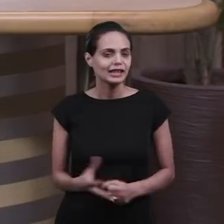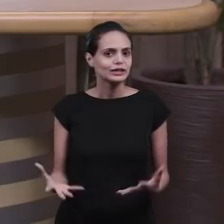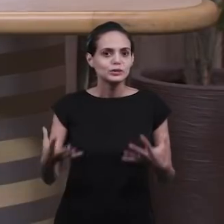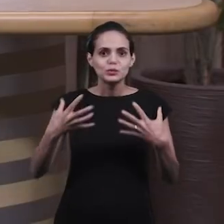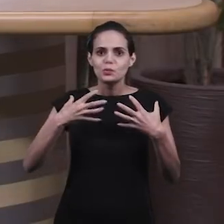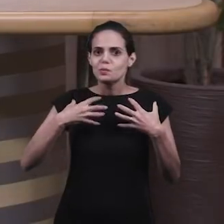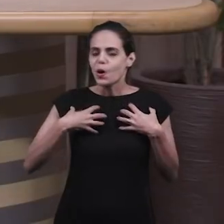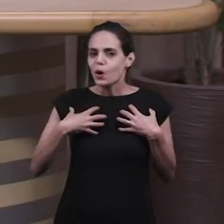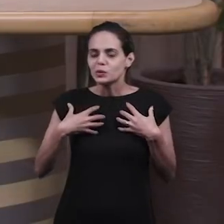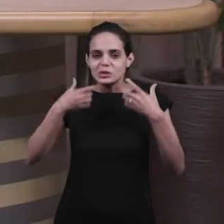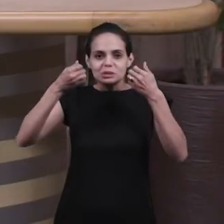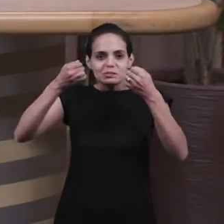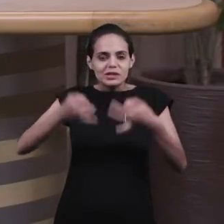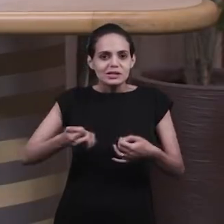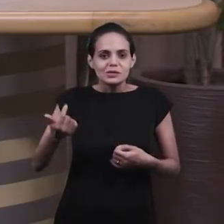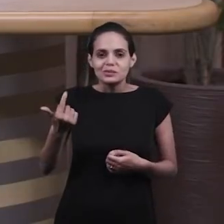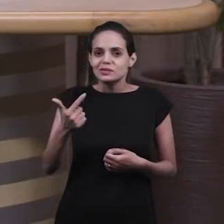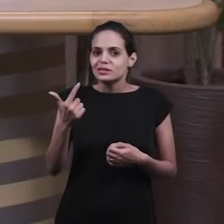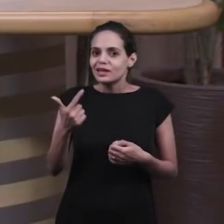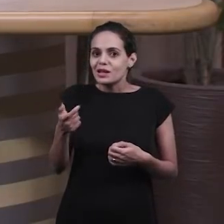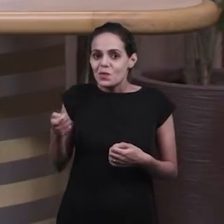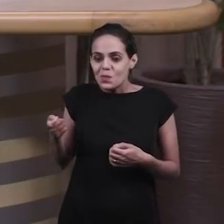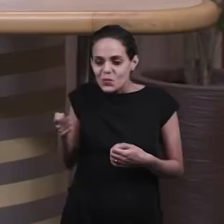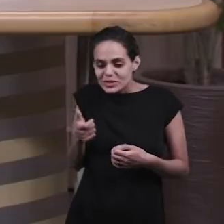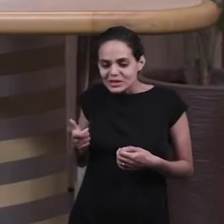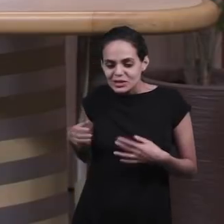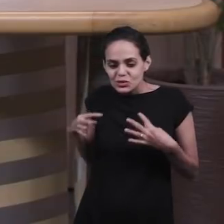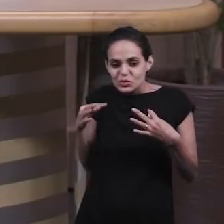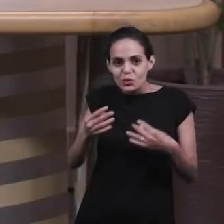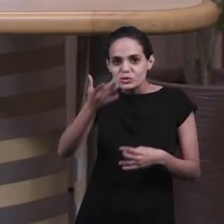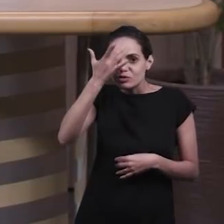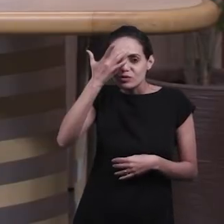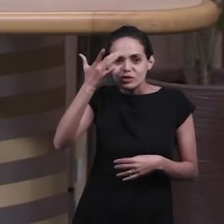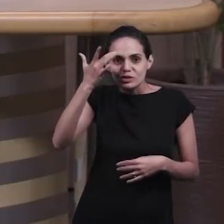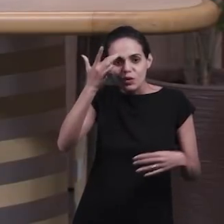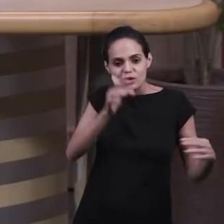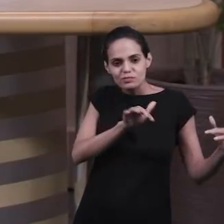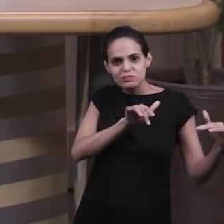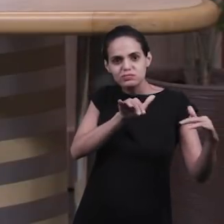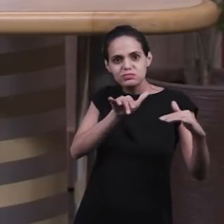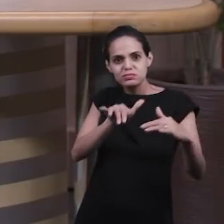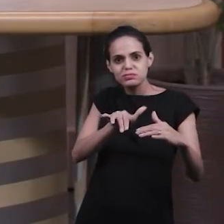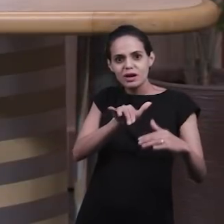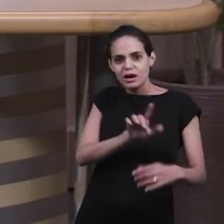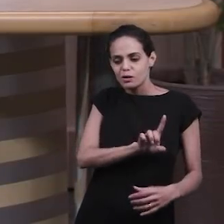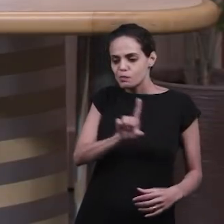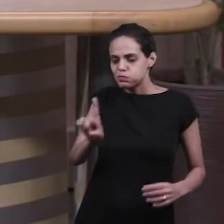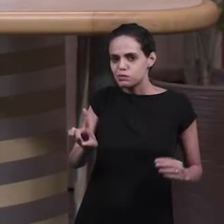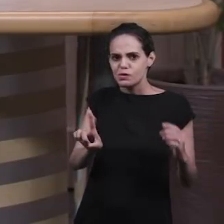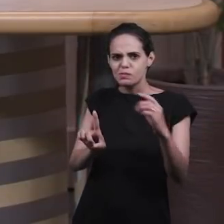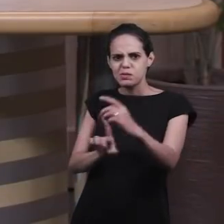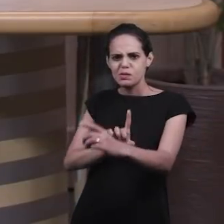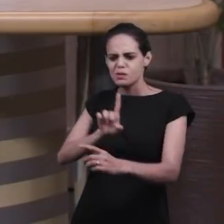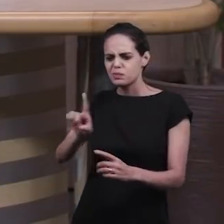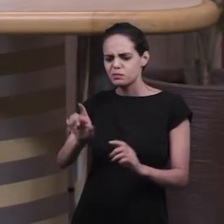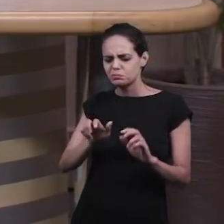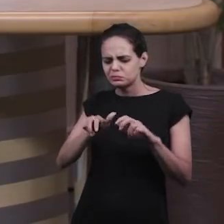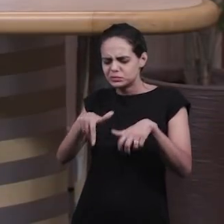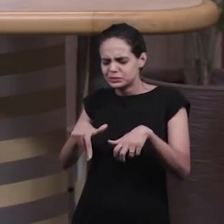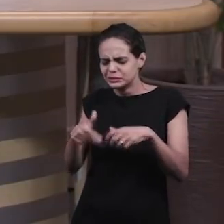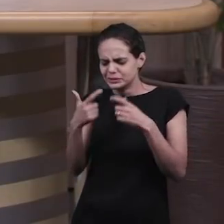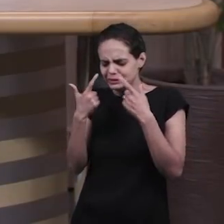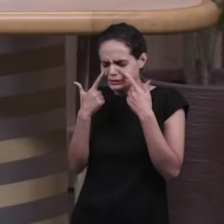Inexplicavelmente, quase todos aqueles professores foram à frente, se ajoelharam e a maioria chorando,